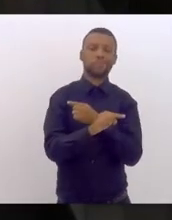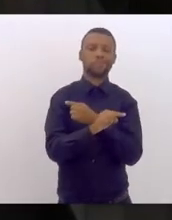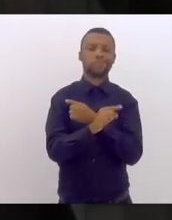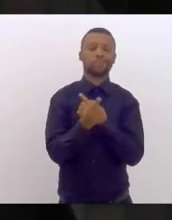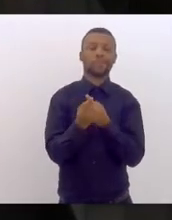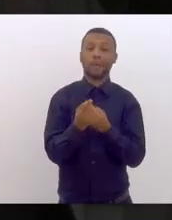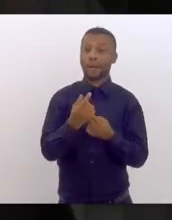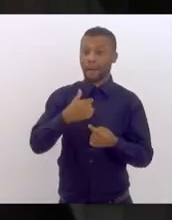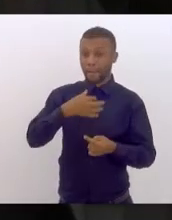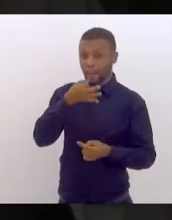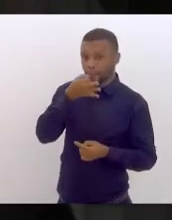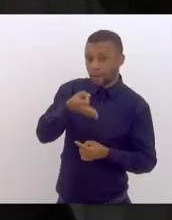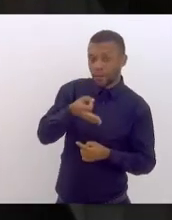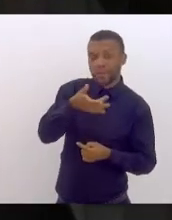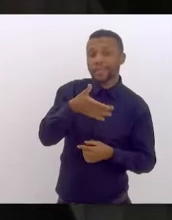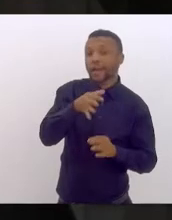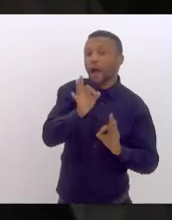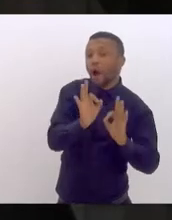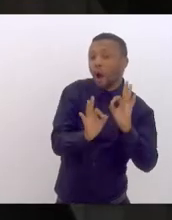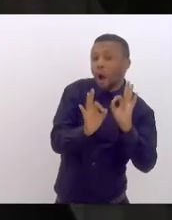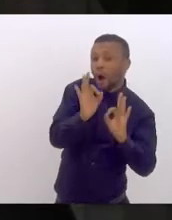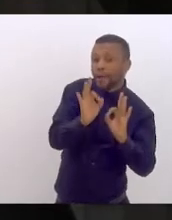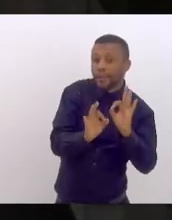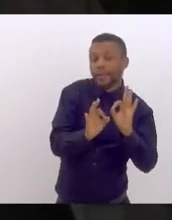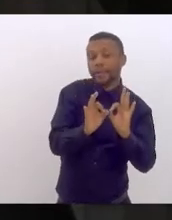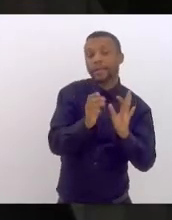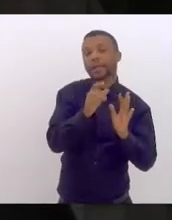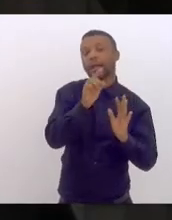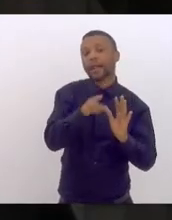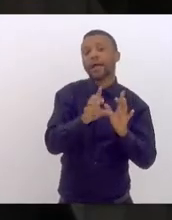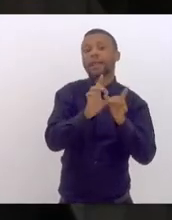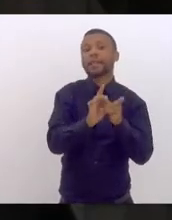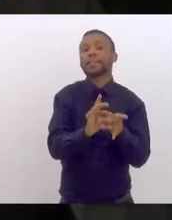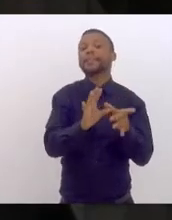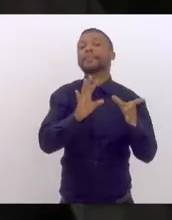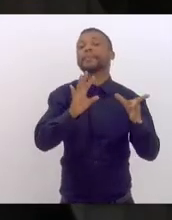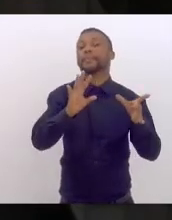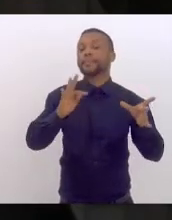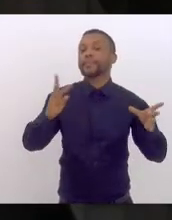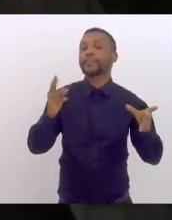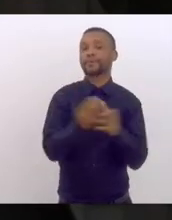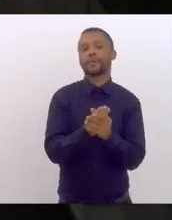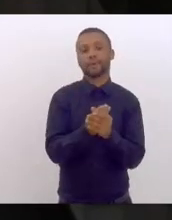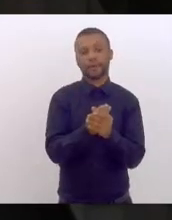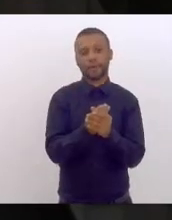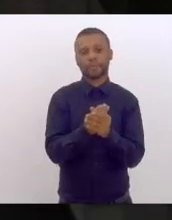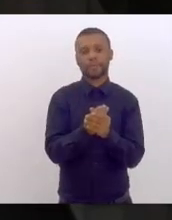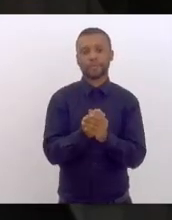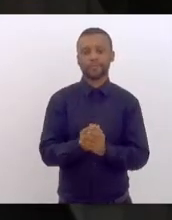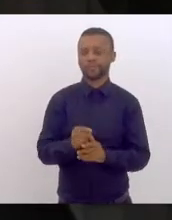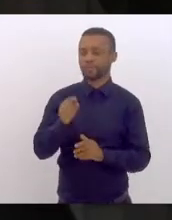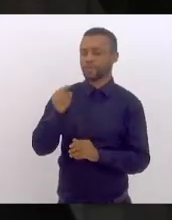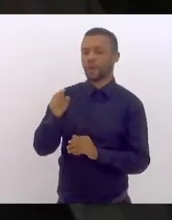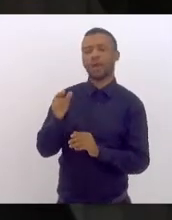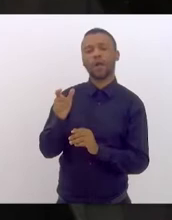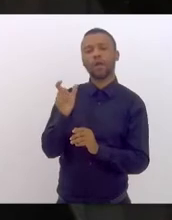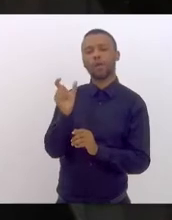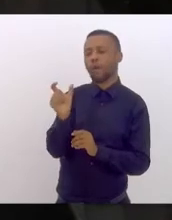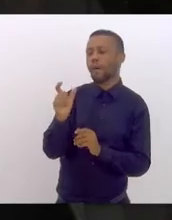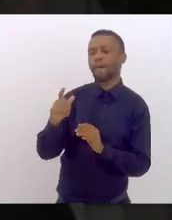a ordem democrática Qual é a ordem democrática e o progresso